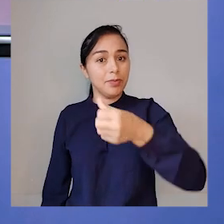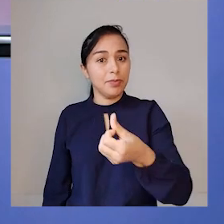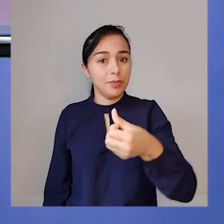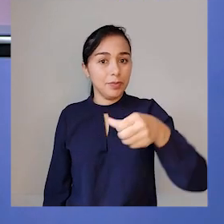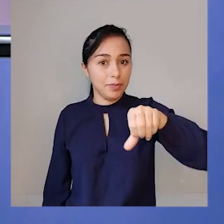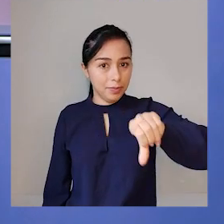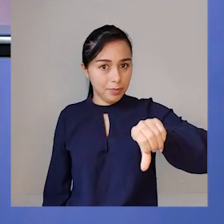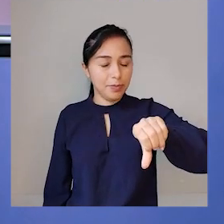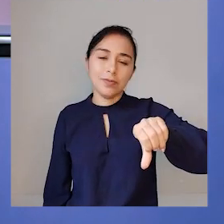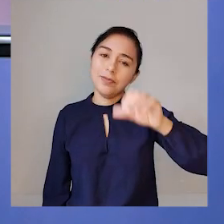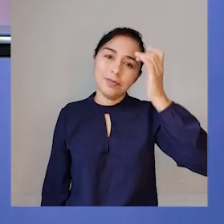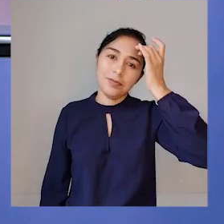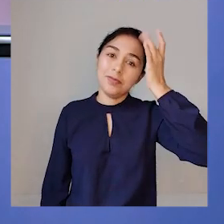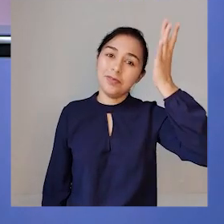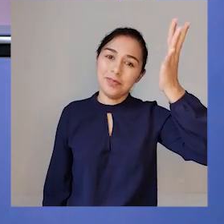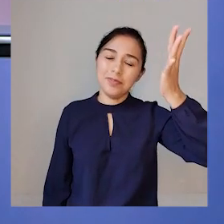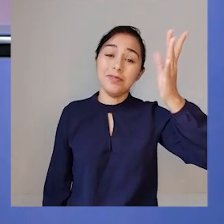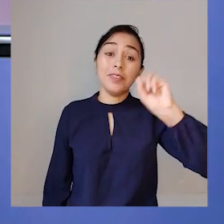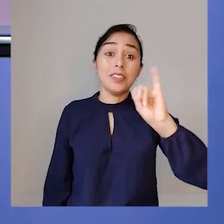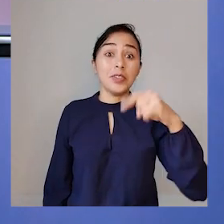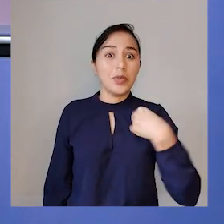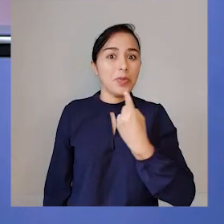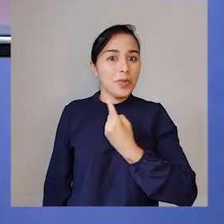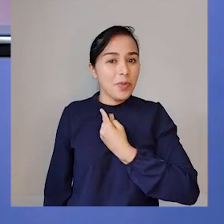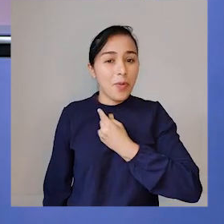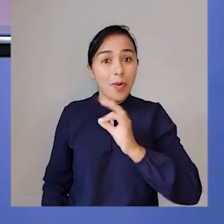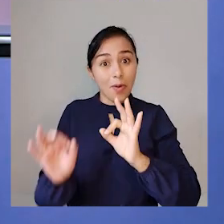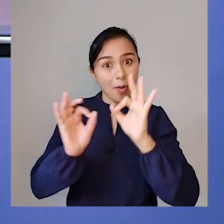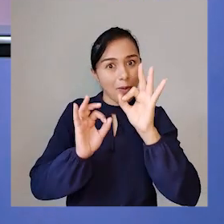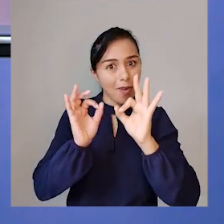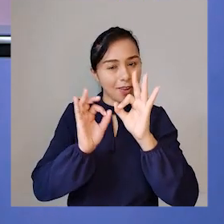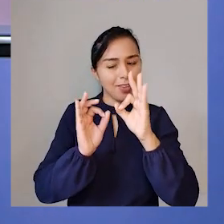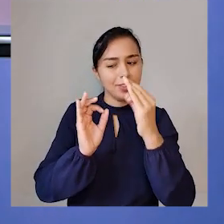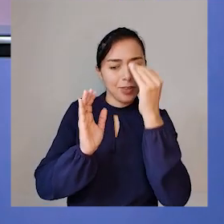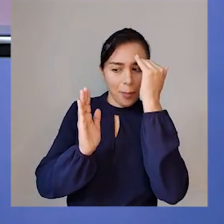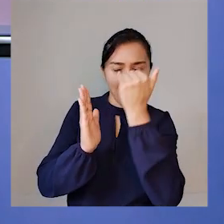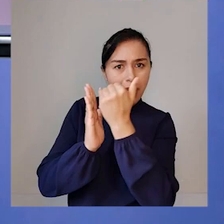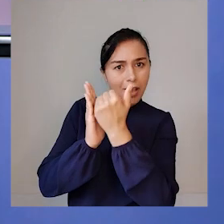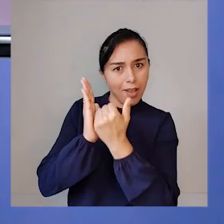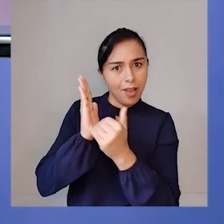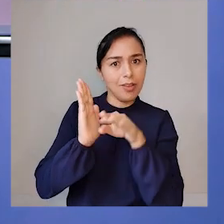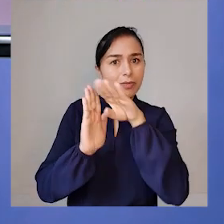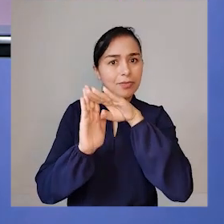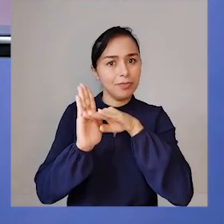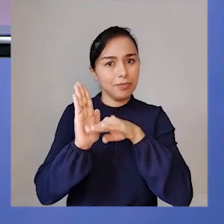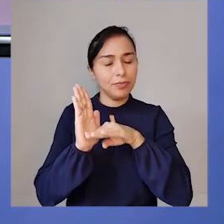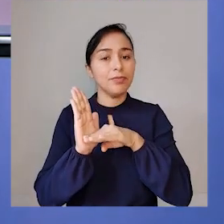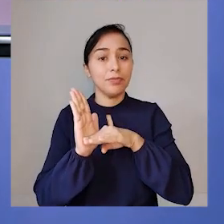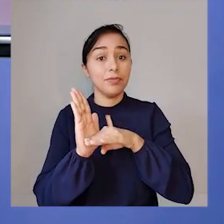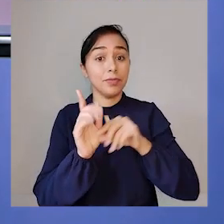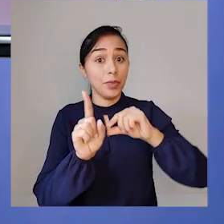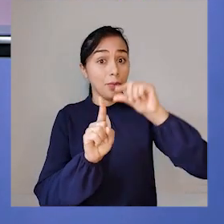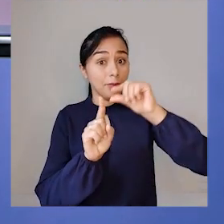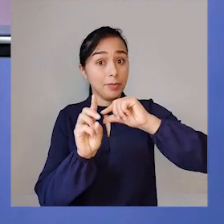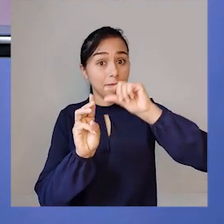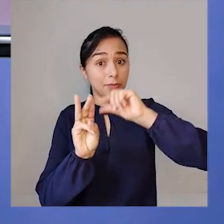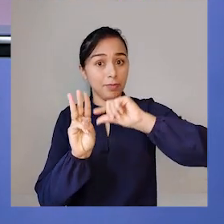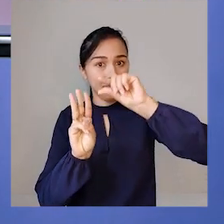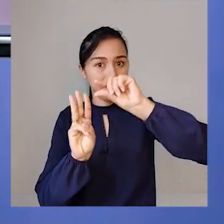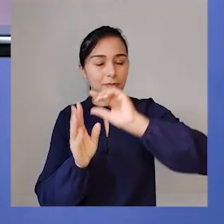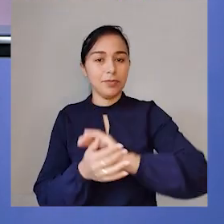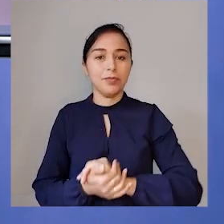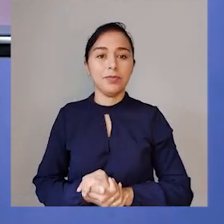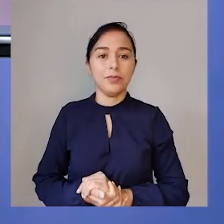969. Muito fácil se a gente obedece à distribuição, unidade, dezena, centena e assim por diante.